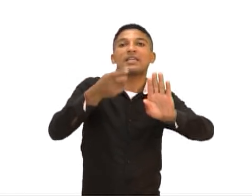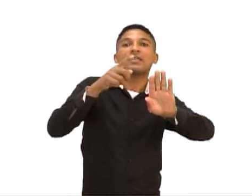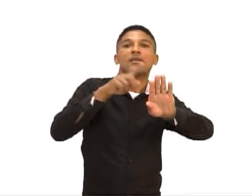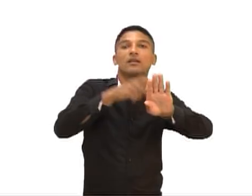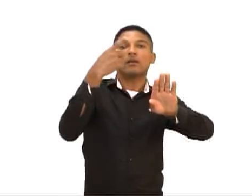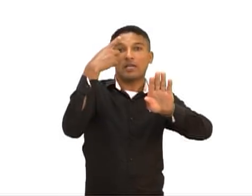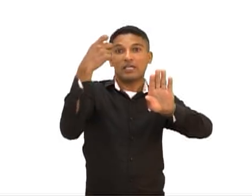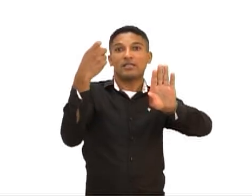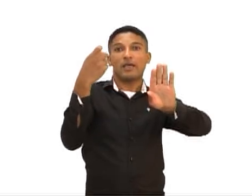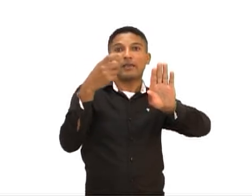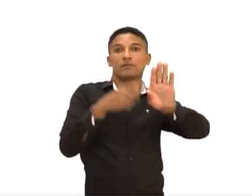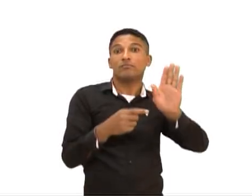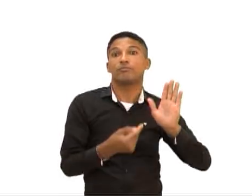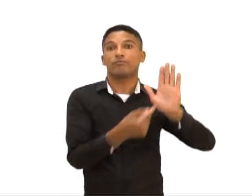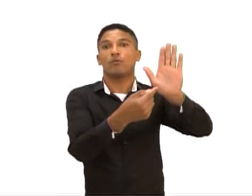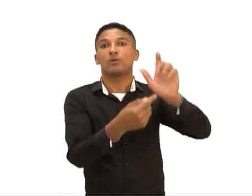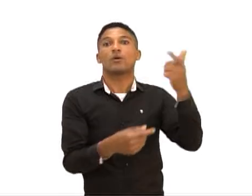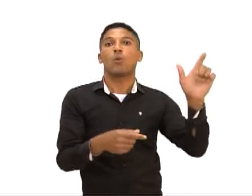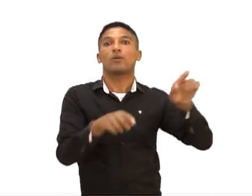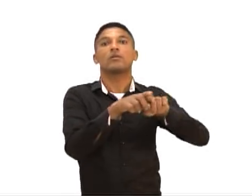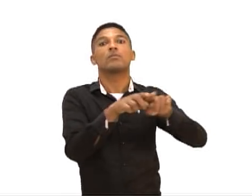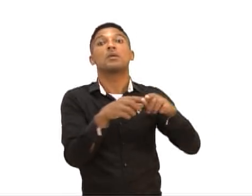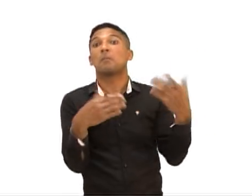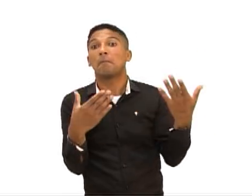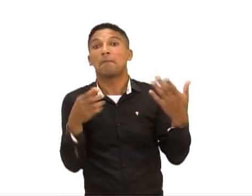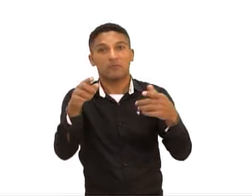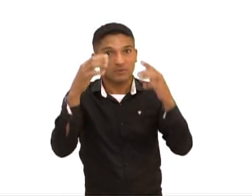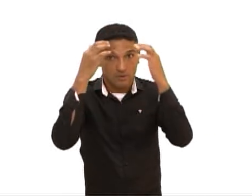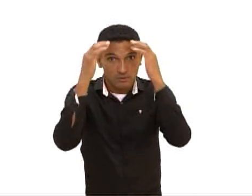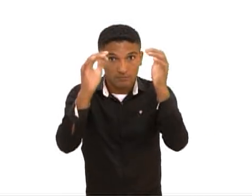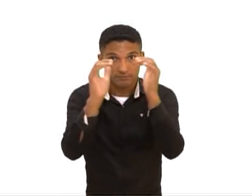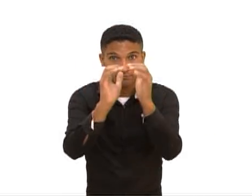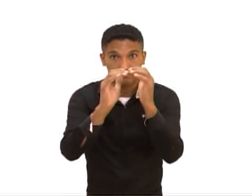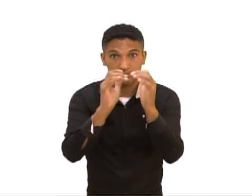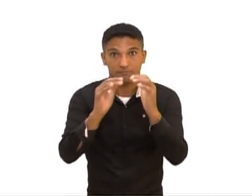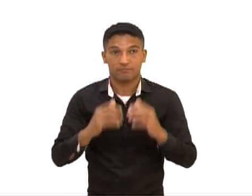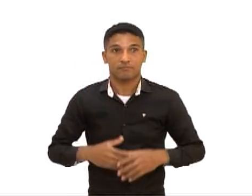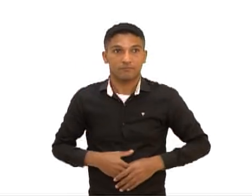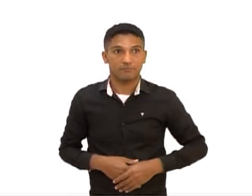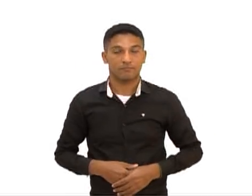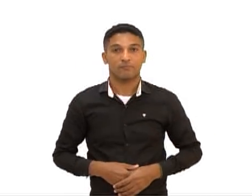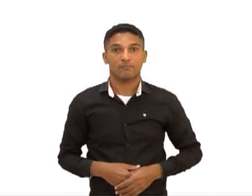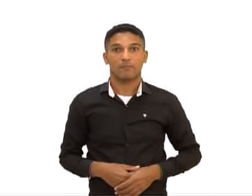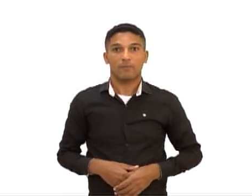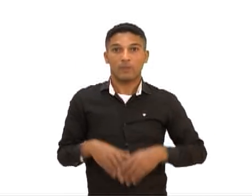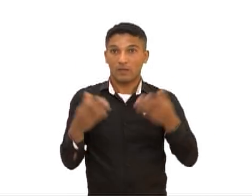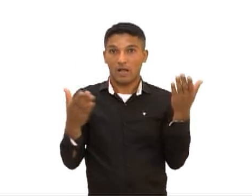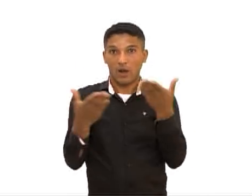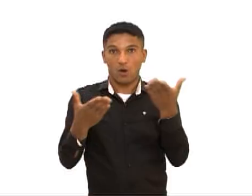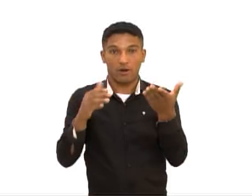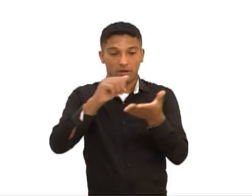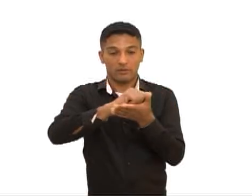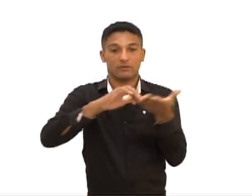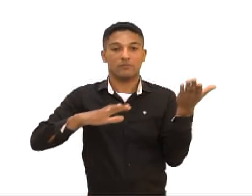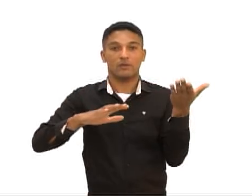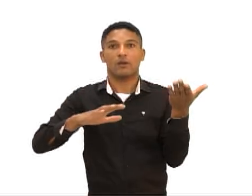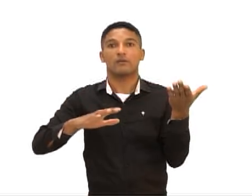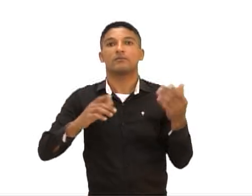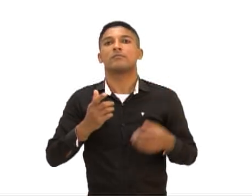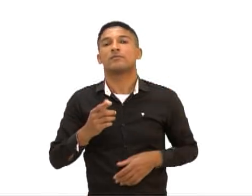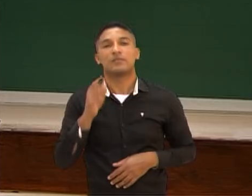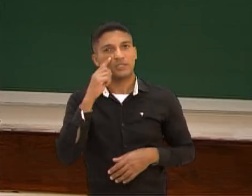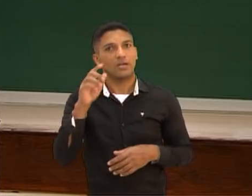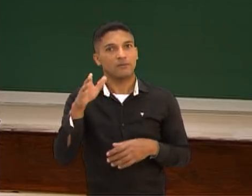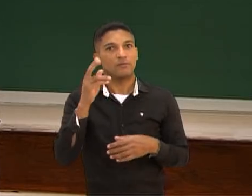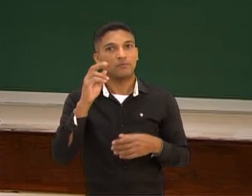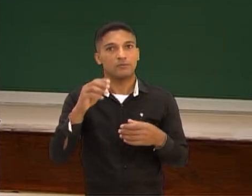aqui agora. Vamos para o primeiro exercício de hoje. Já fizemos uma discussão sobre a questão da linguagem verbal, da linguagem